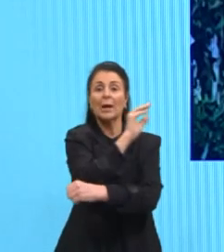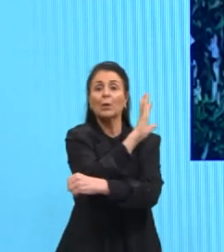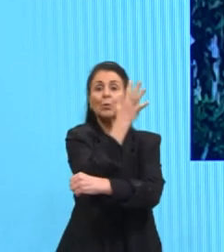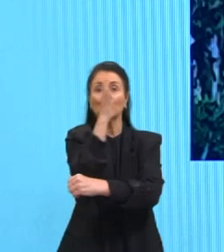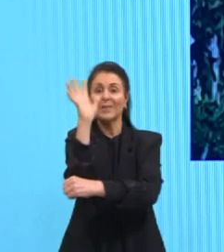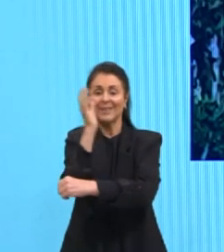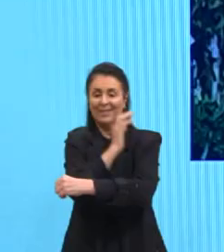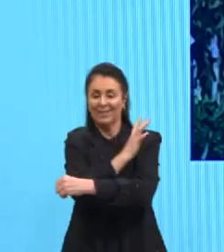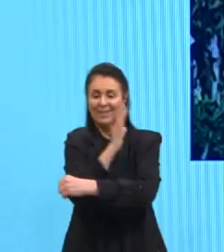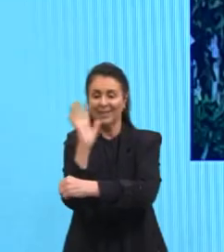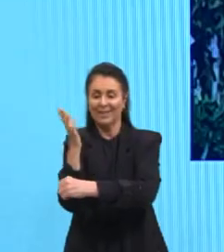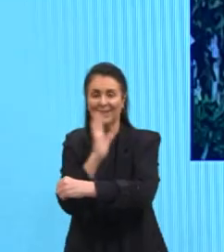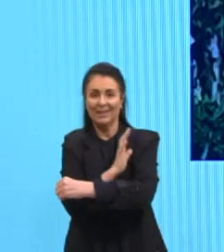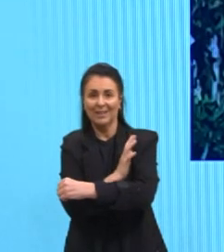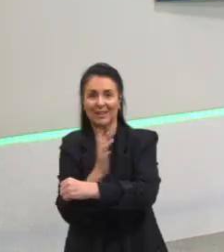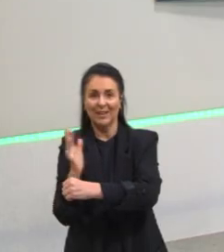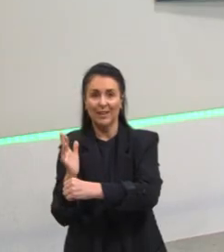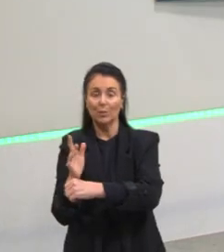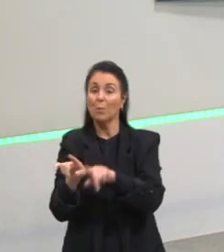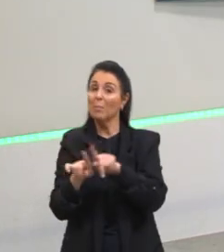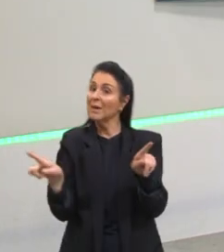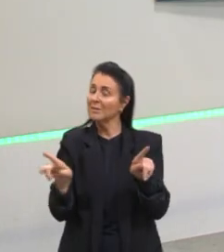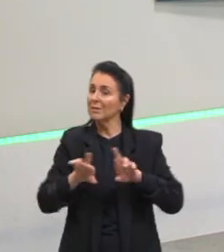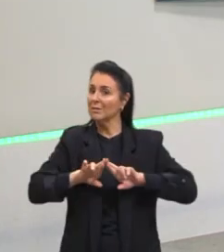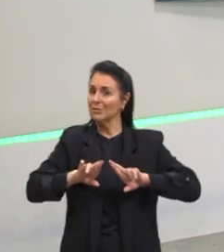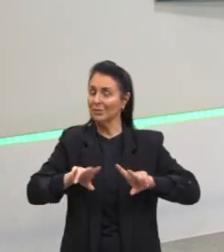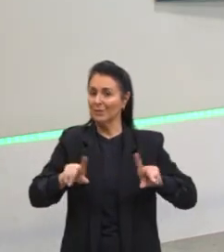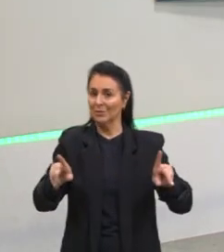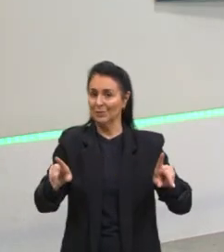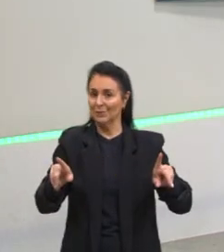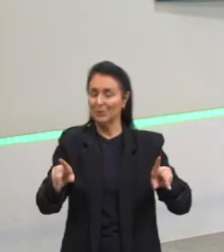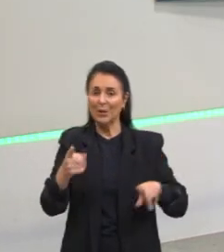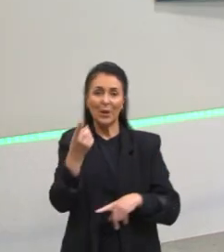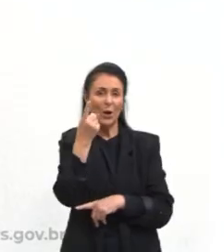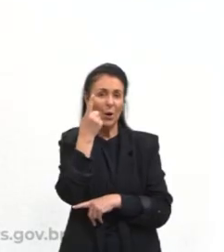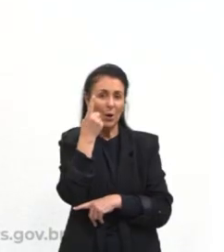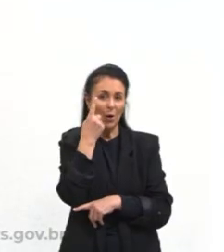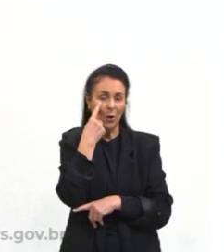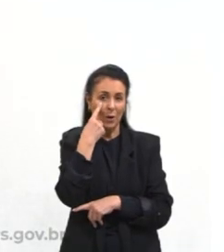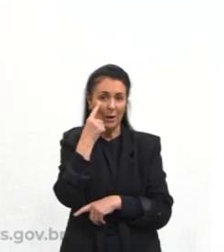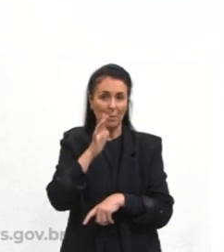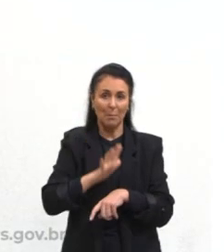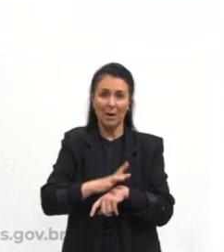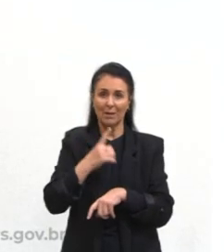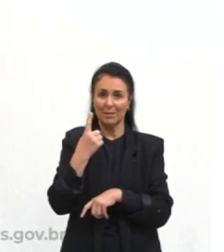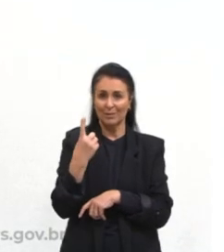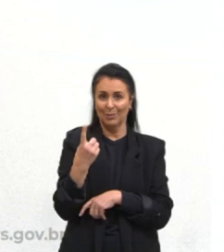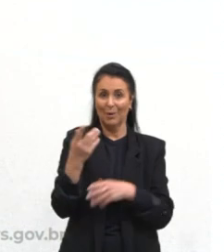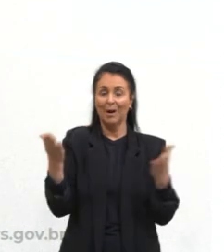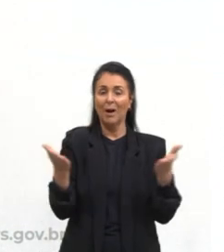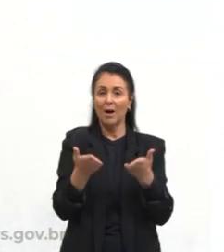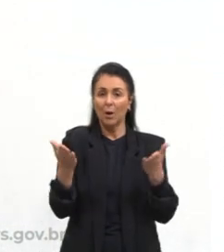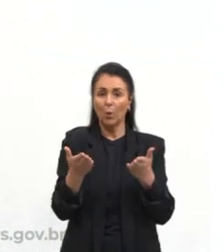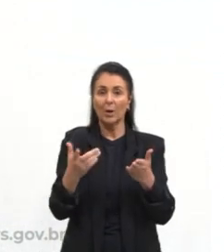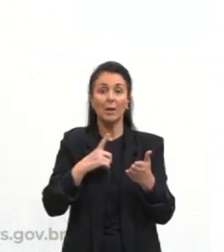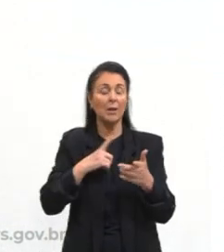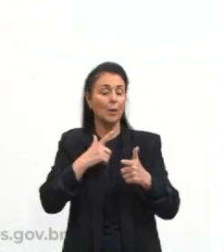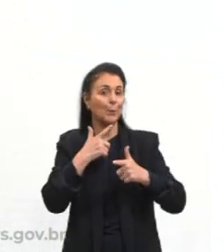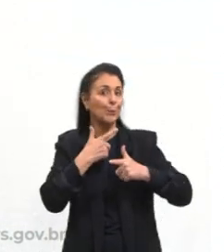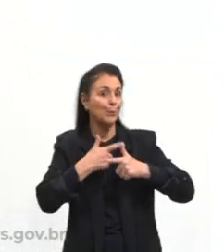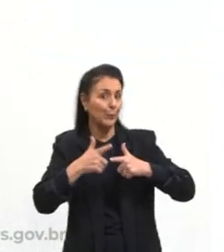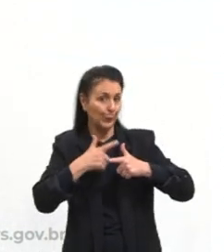diferente tá a gurizada vamos vamo dar continuidade aqui olha lá que que a gente entrou também problemas